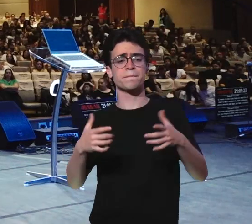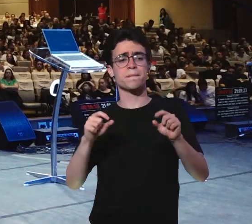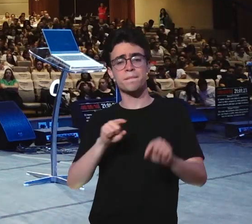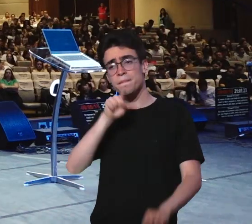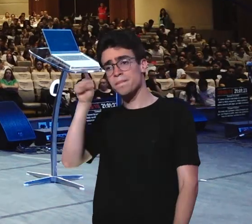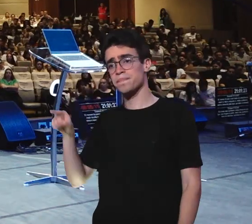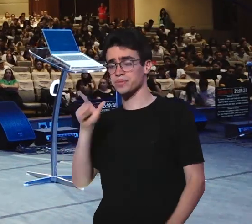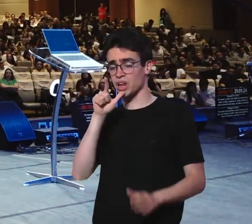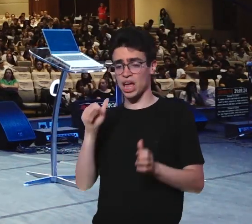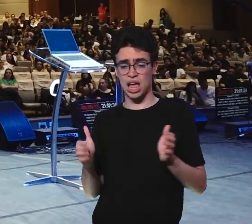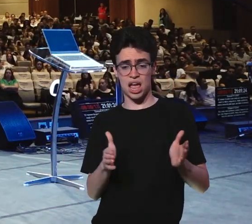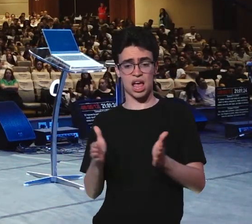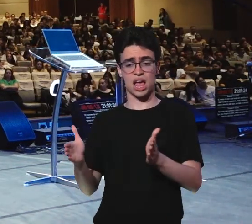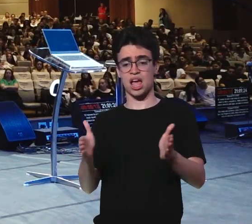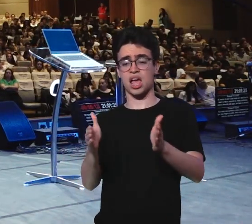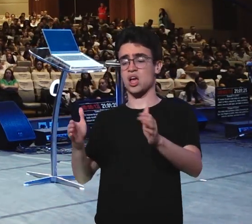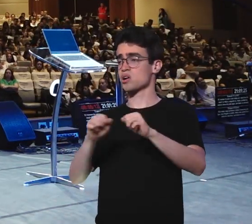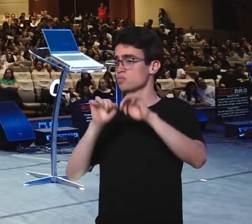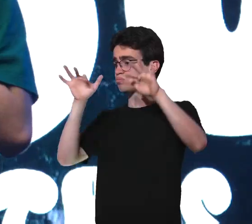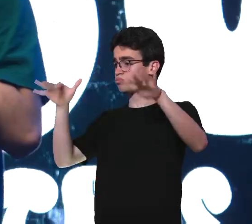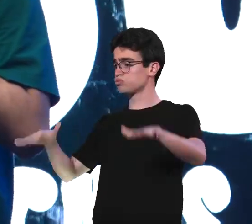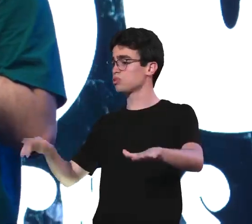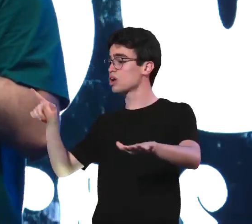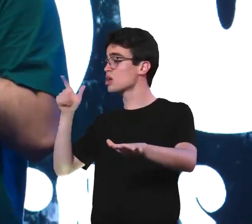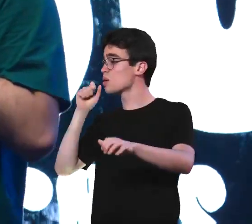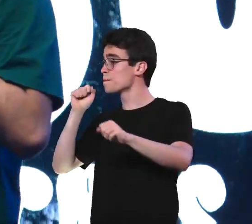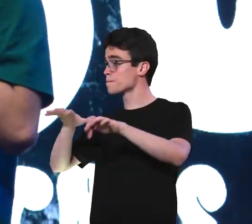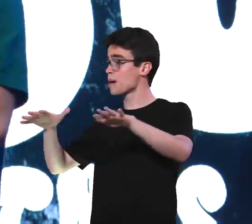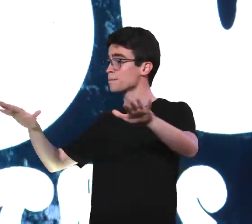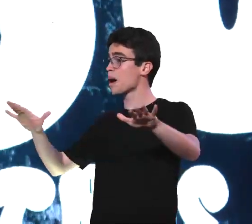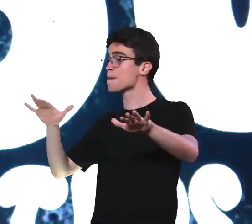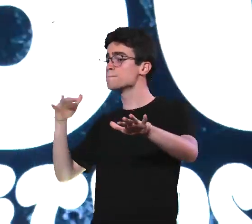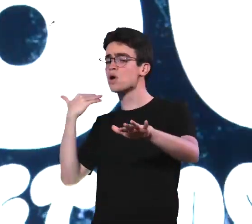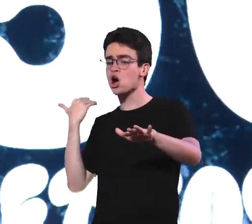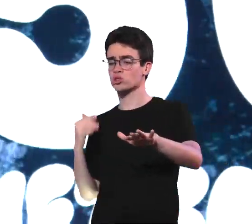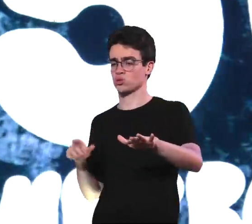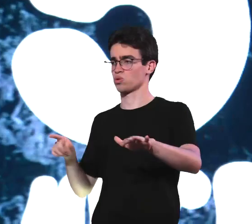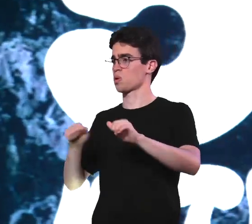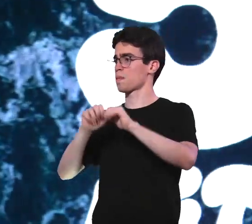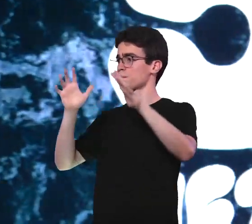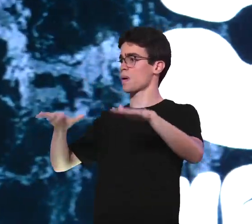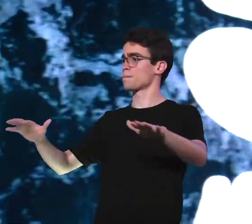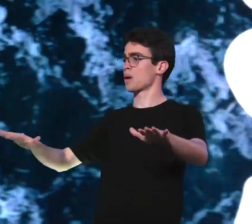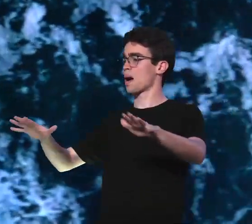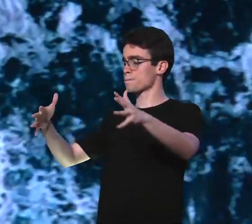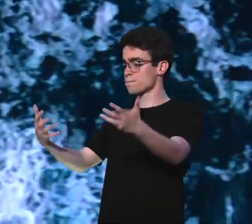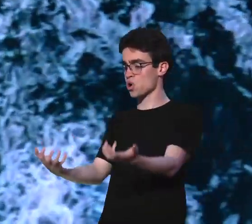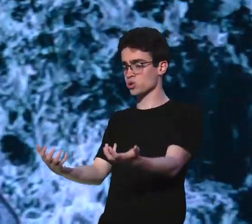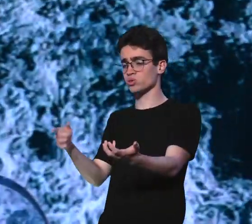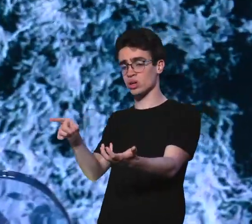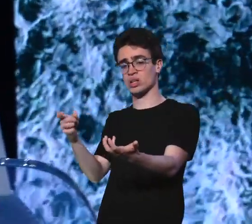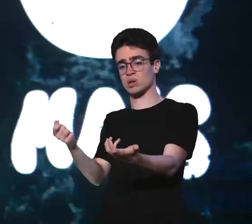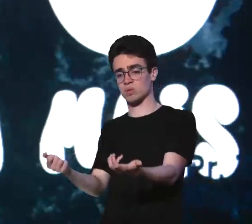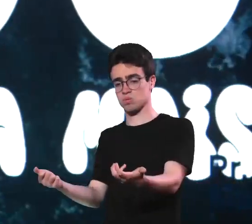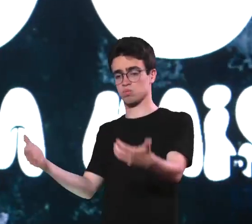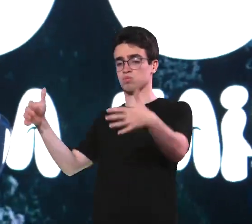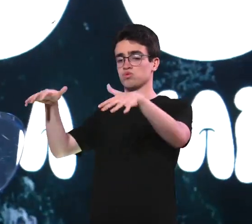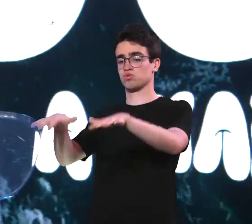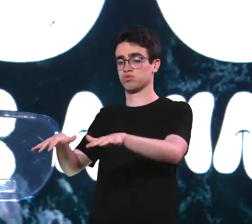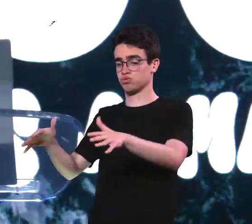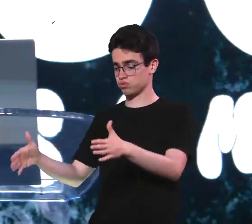rio deságua no Mar Morto. E o Mar Morto começa a borbulhar de